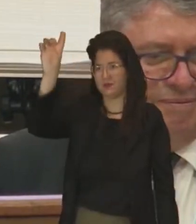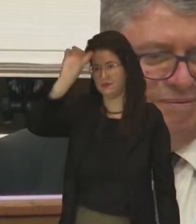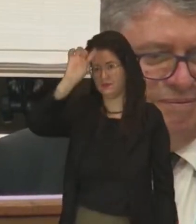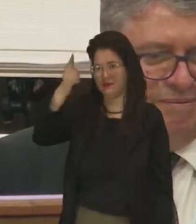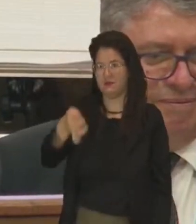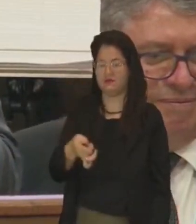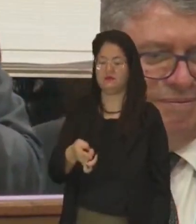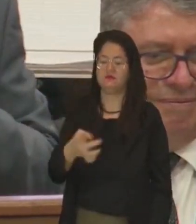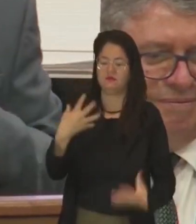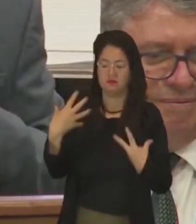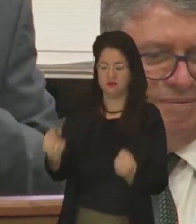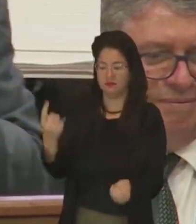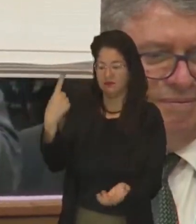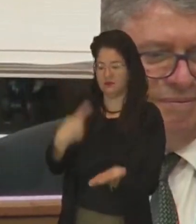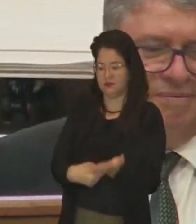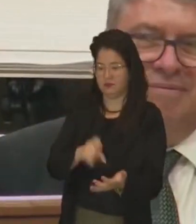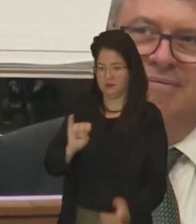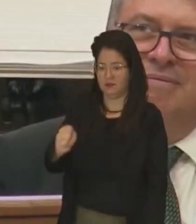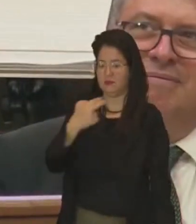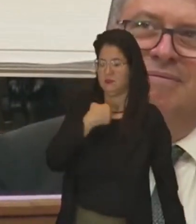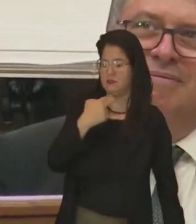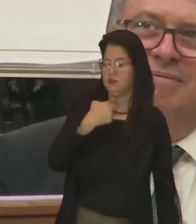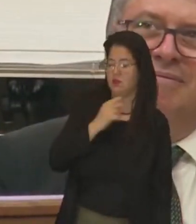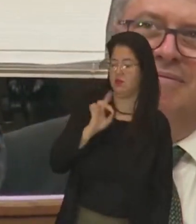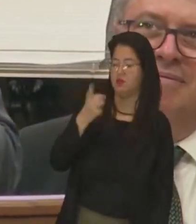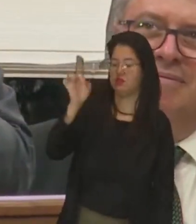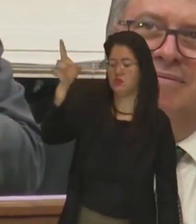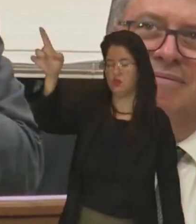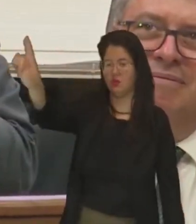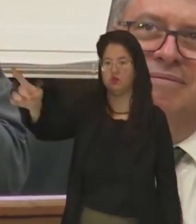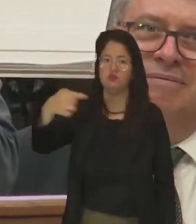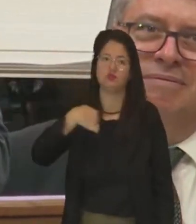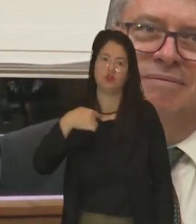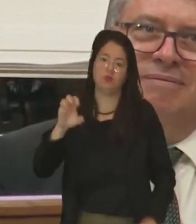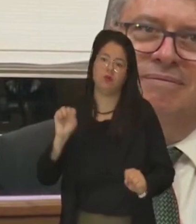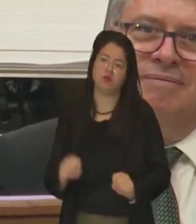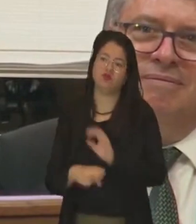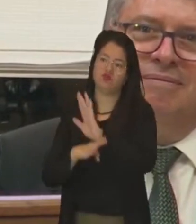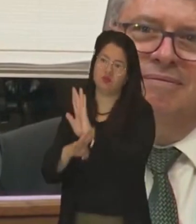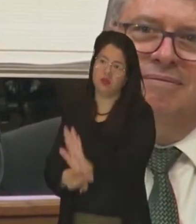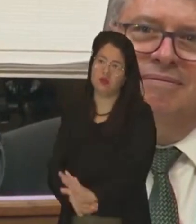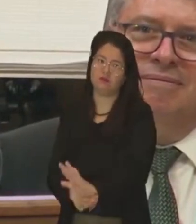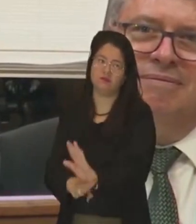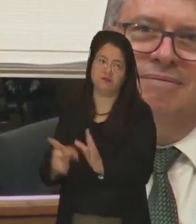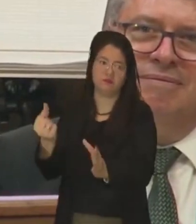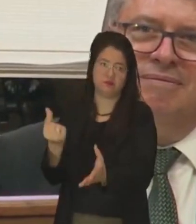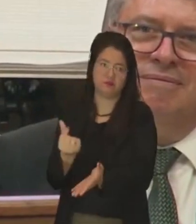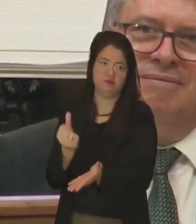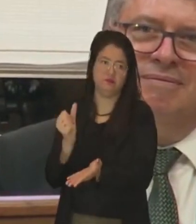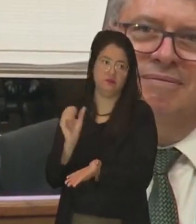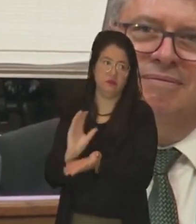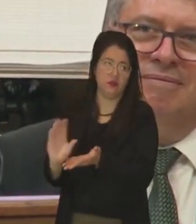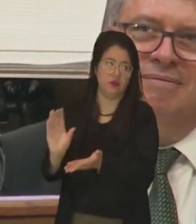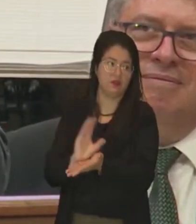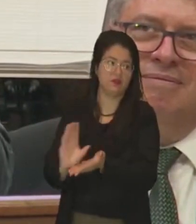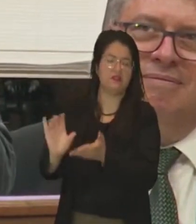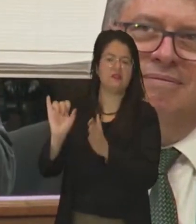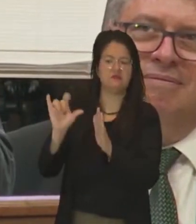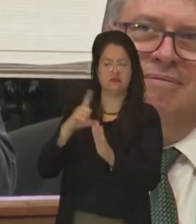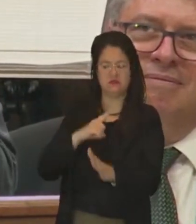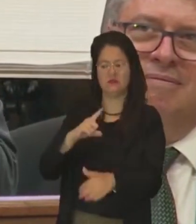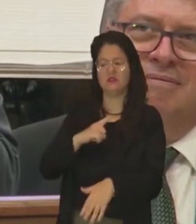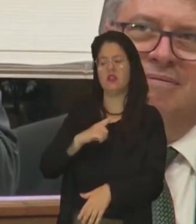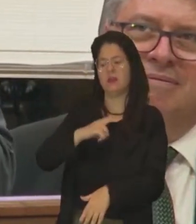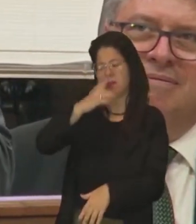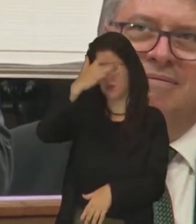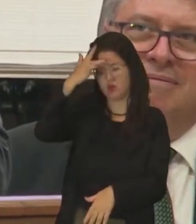Nós vamos nos comprometer também. Se eu não posso ir lá longe, eu vou contribuir. Tem pessoas renunciando muita coisa para estar